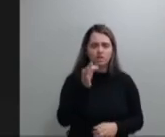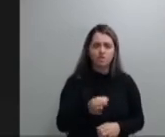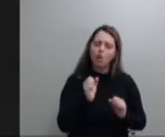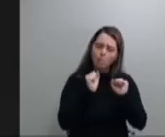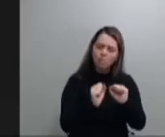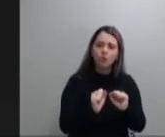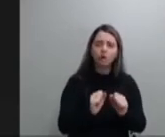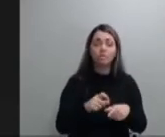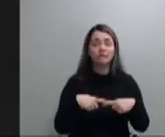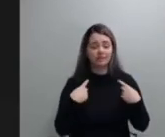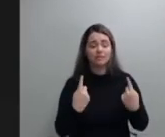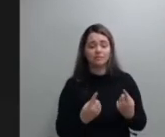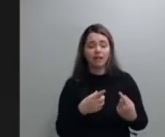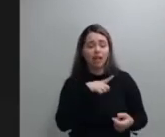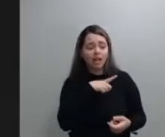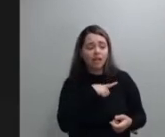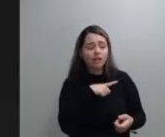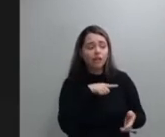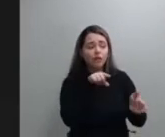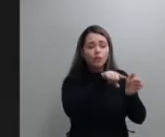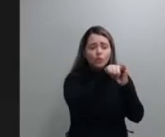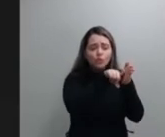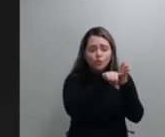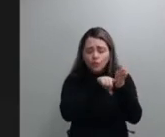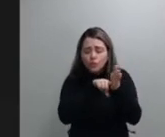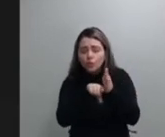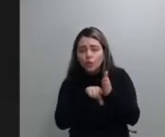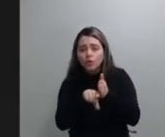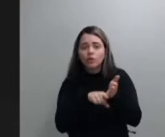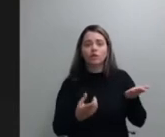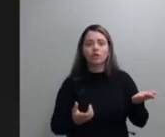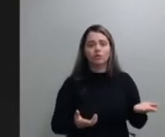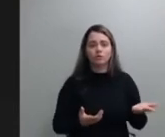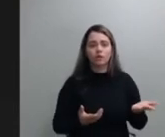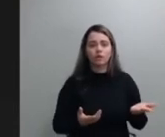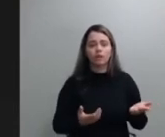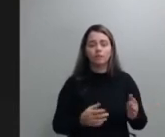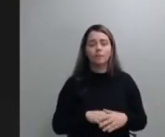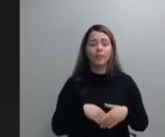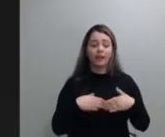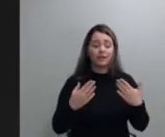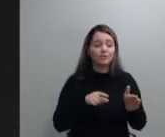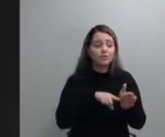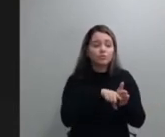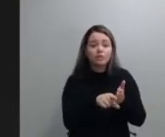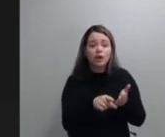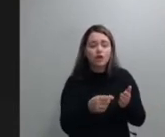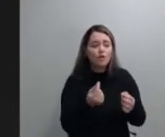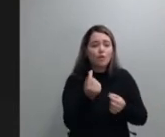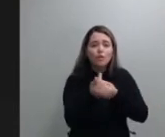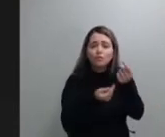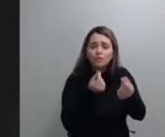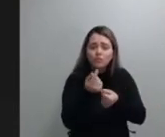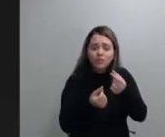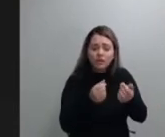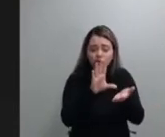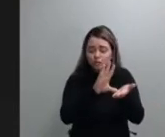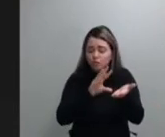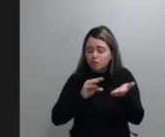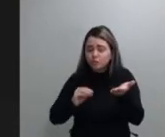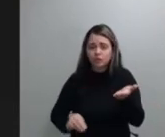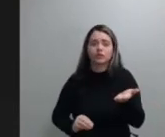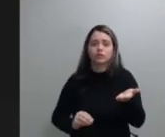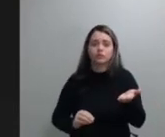em conta a fupa tudo bem mas a questão é o preço de saída menor do o preço da